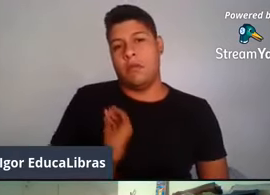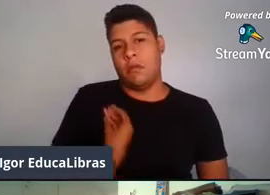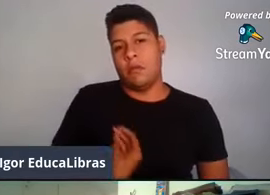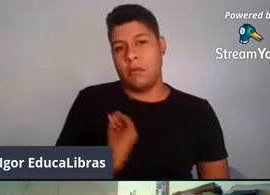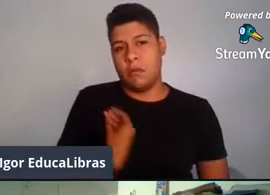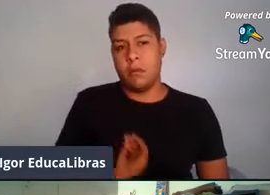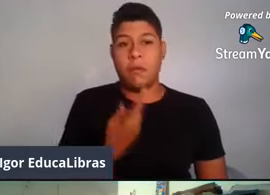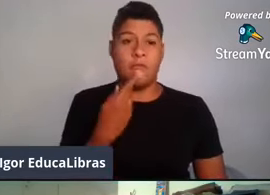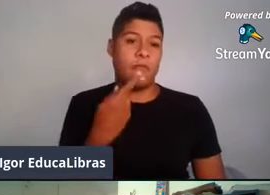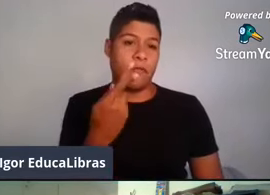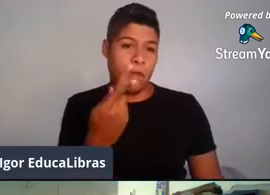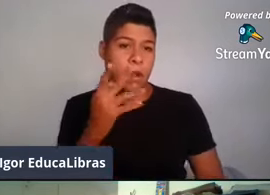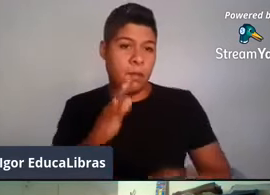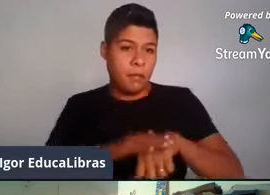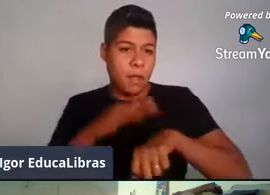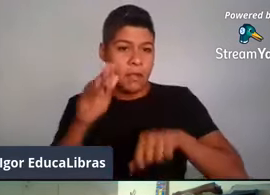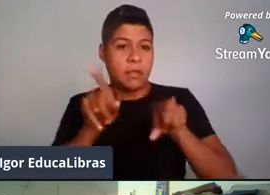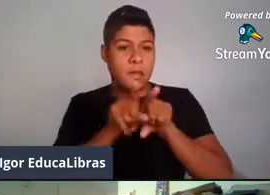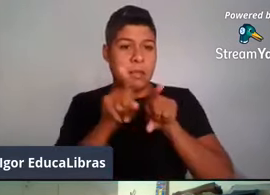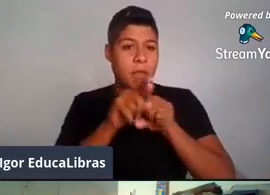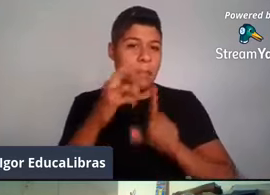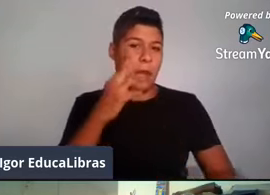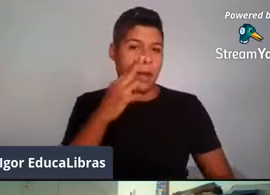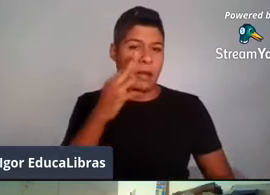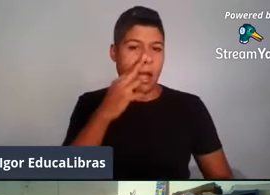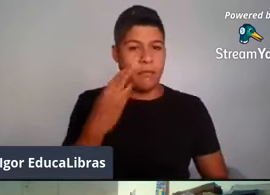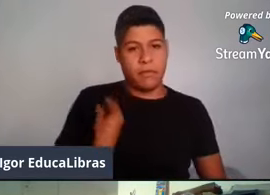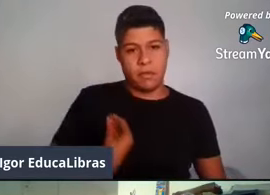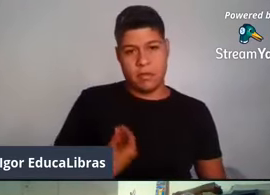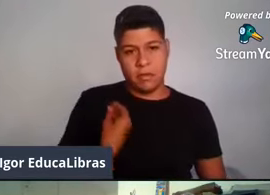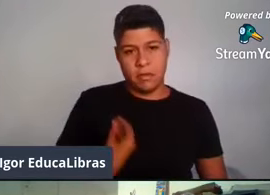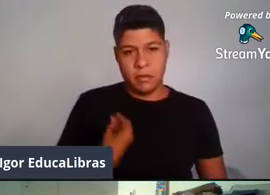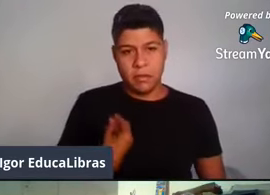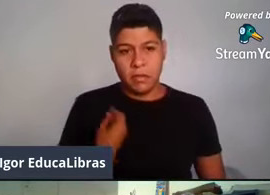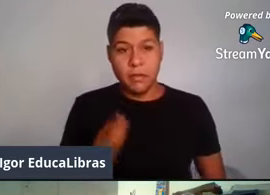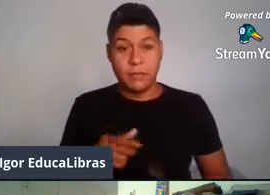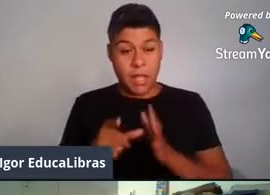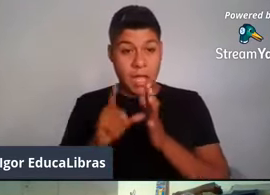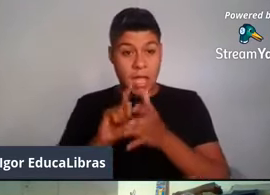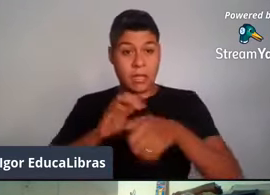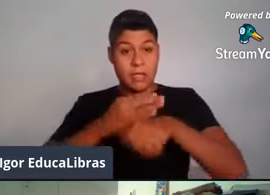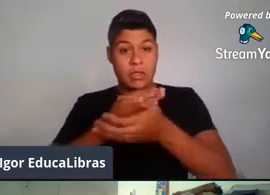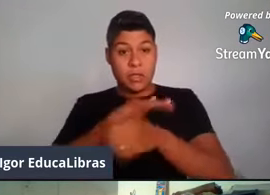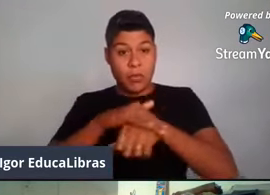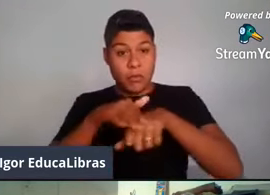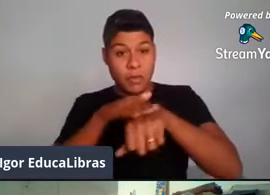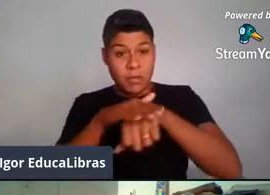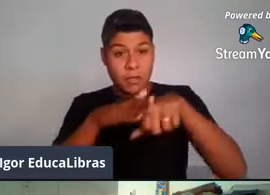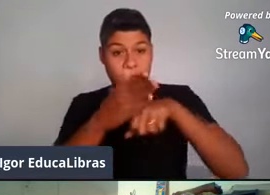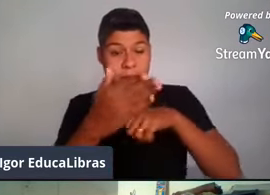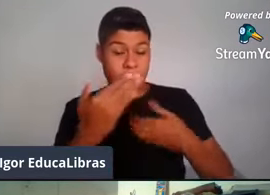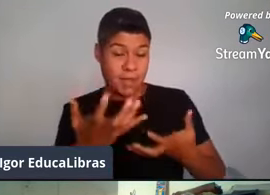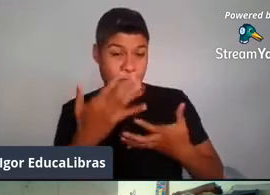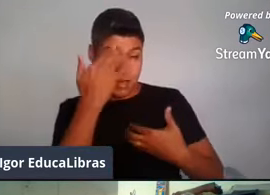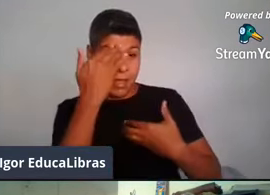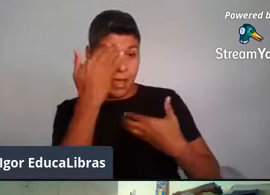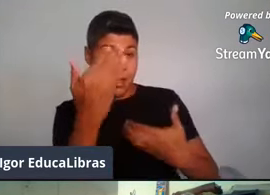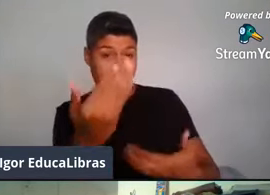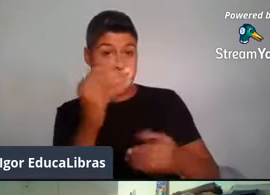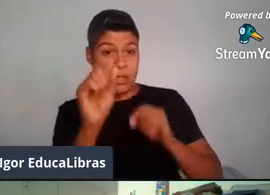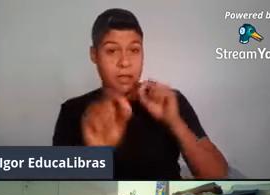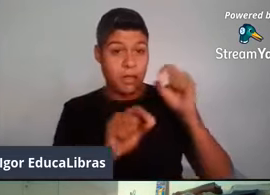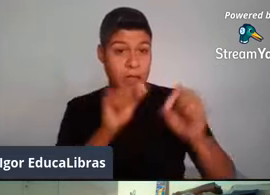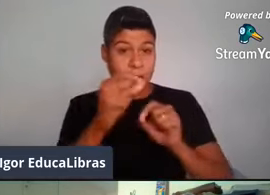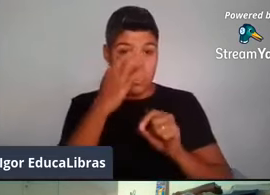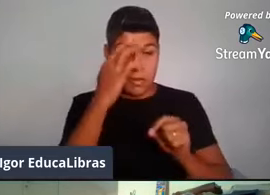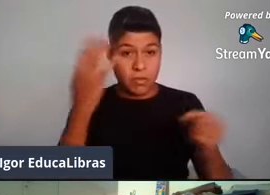falar um pouco mais, e a Marinalva aqui, mas antes de conversar com vocês, eu quero agradecer muito, né, a audiência de